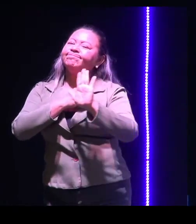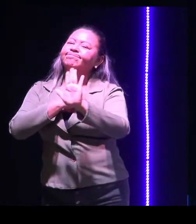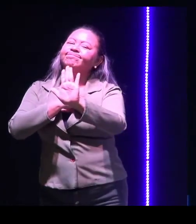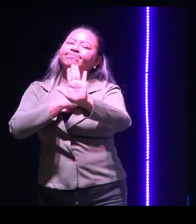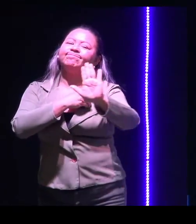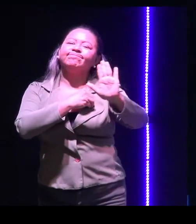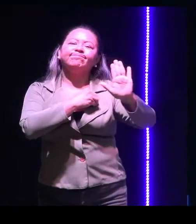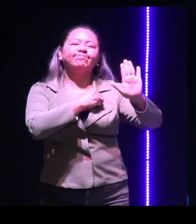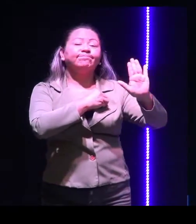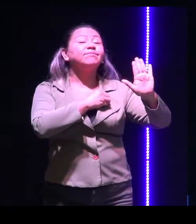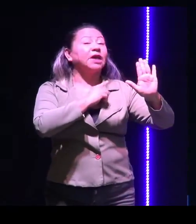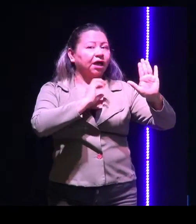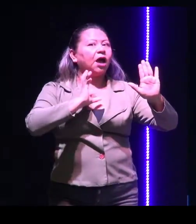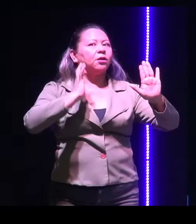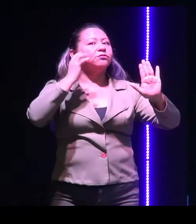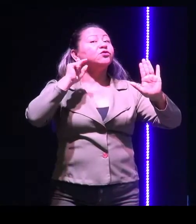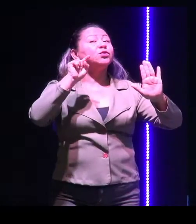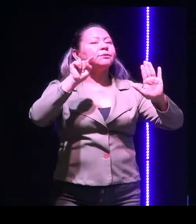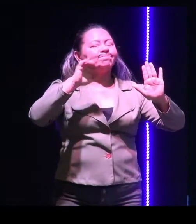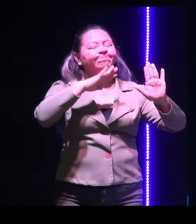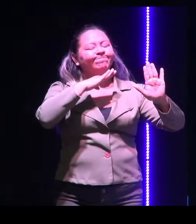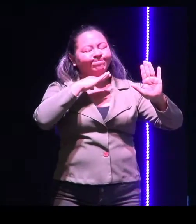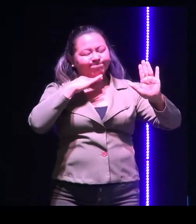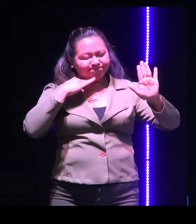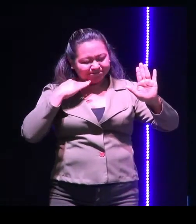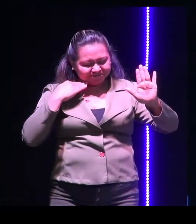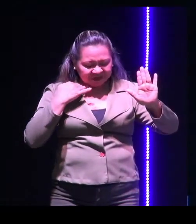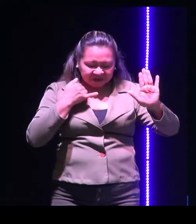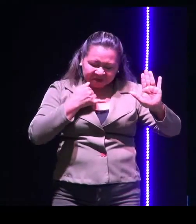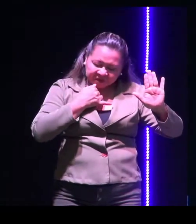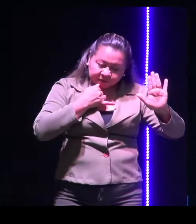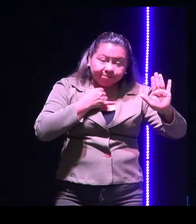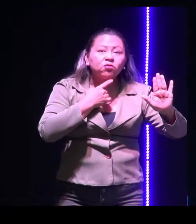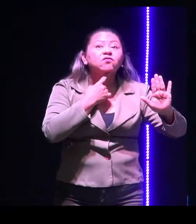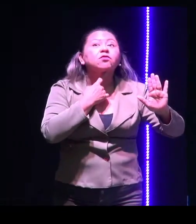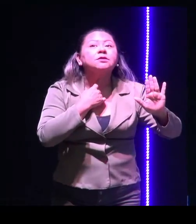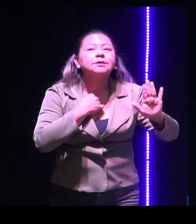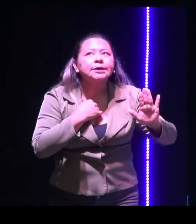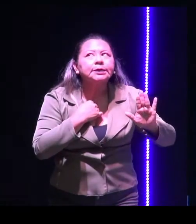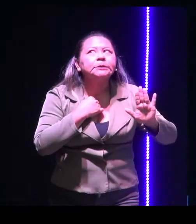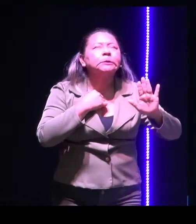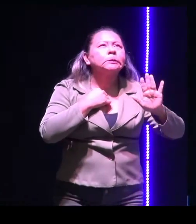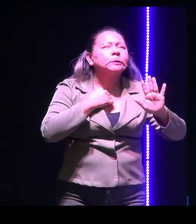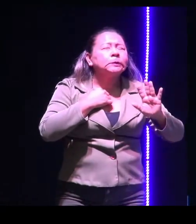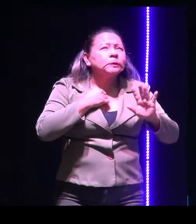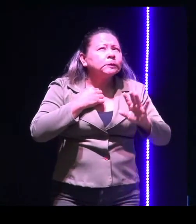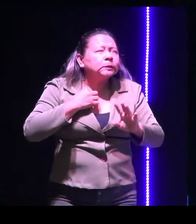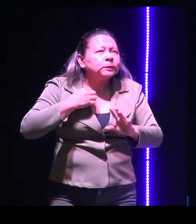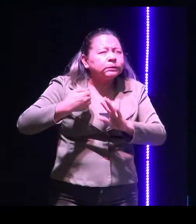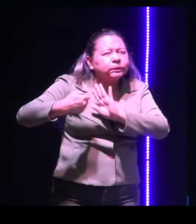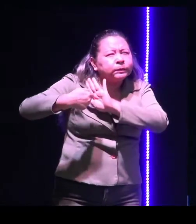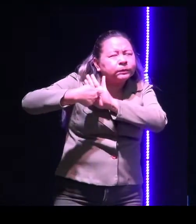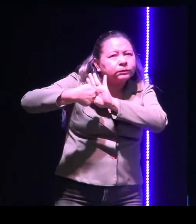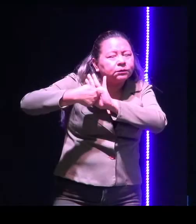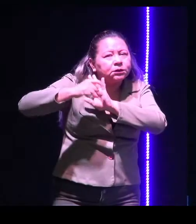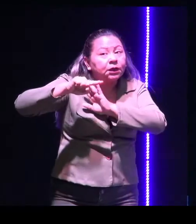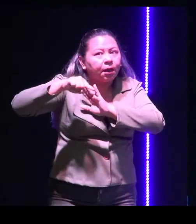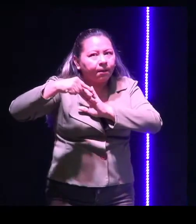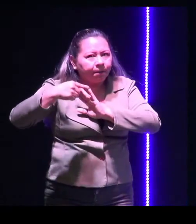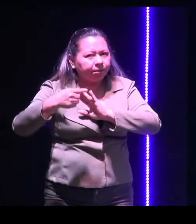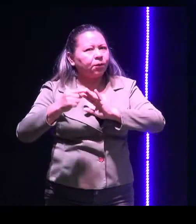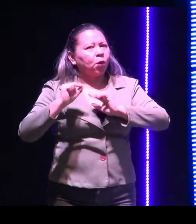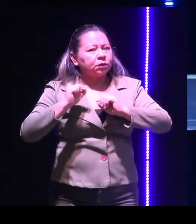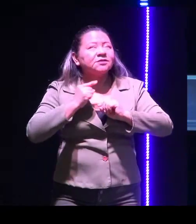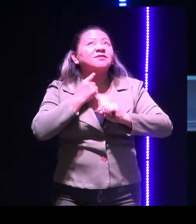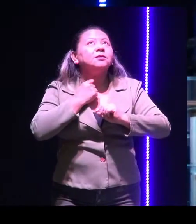ser consumado, gera a morte. Então existe um desejo, uma vontade, uma tentação, e uma vez que